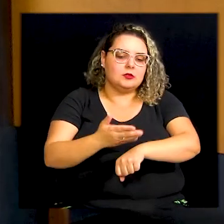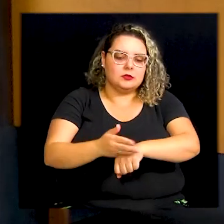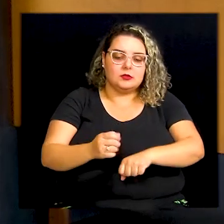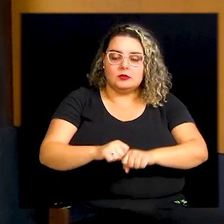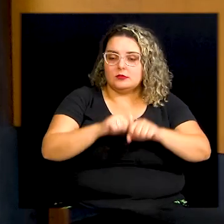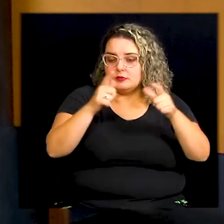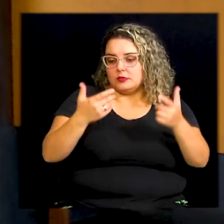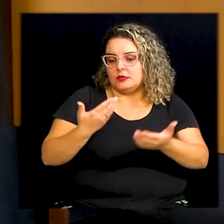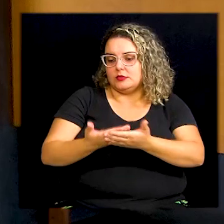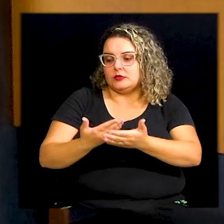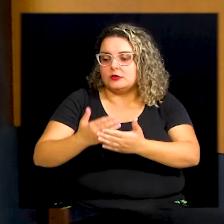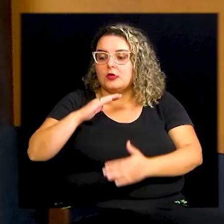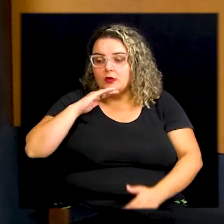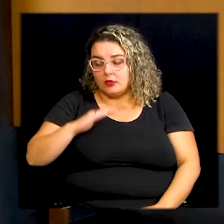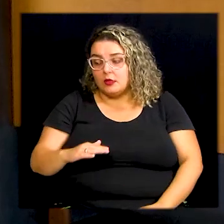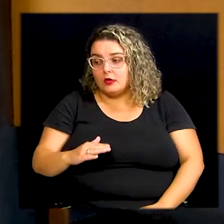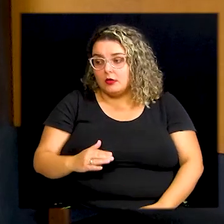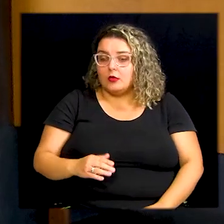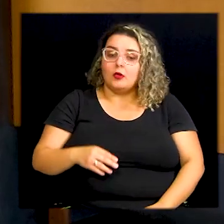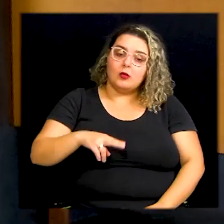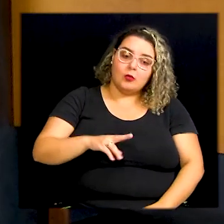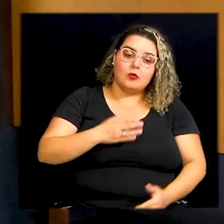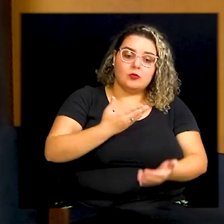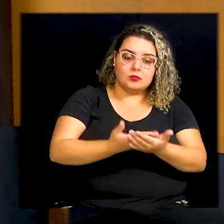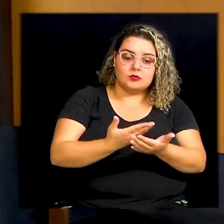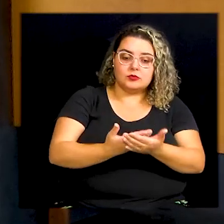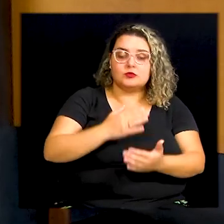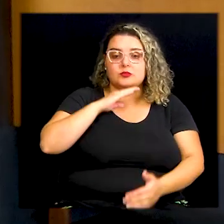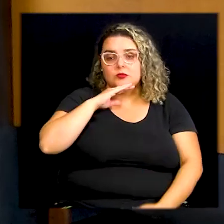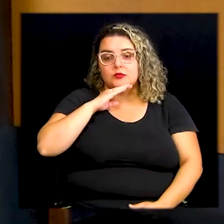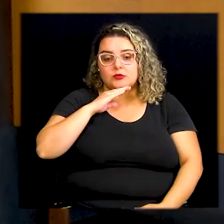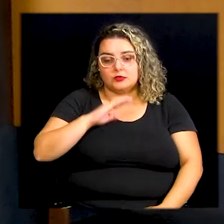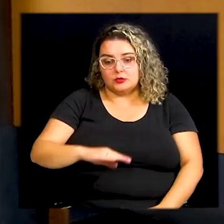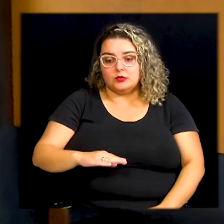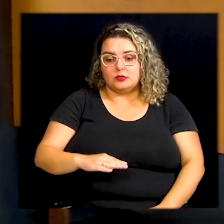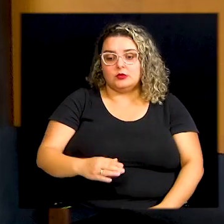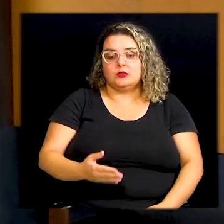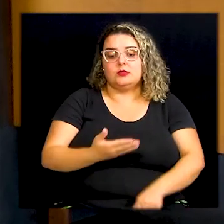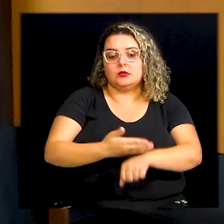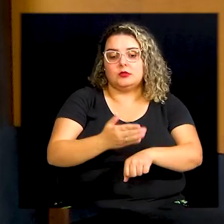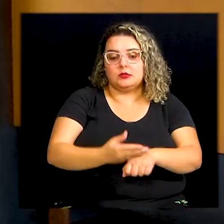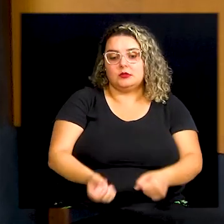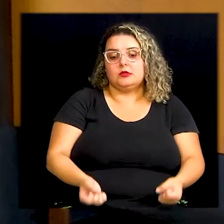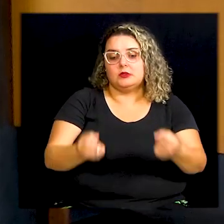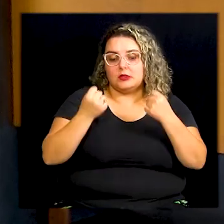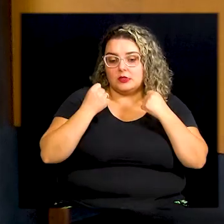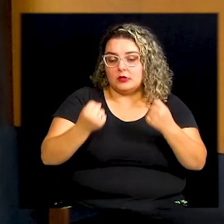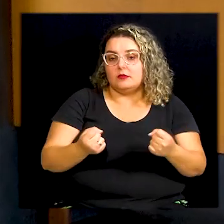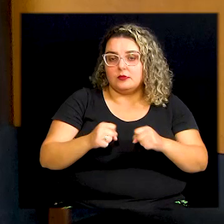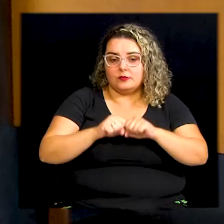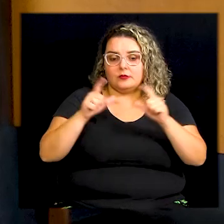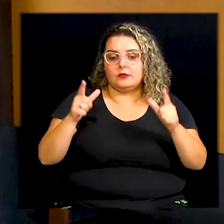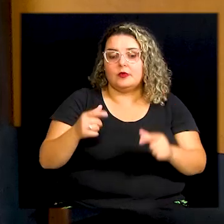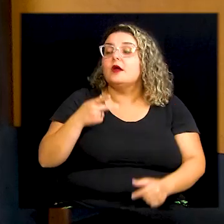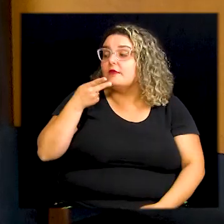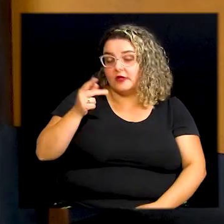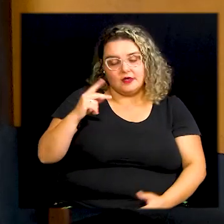estudava à tarde, ou estudava tarde, treinava